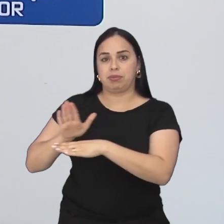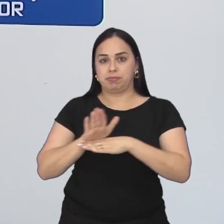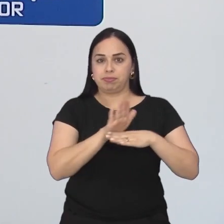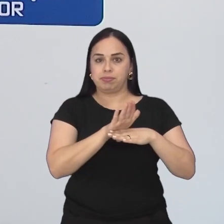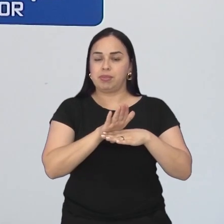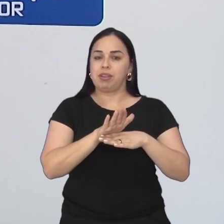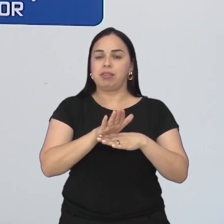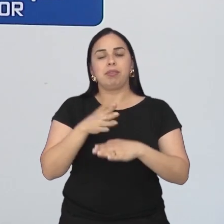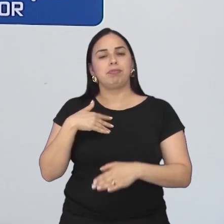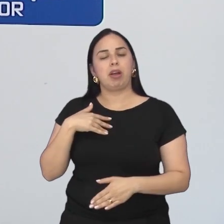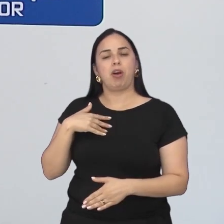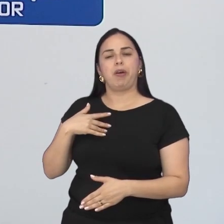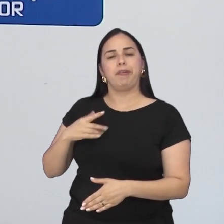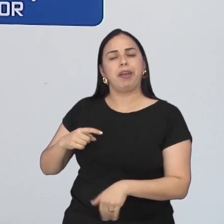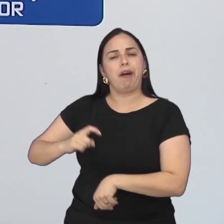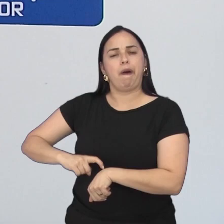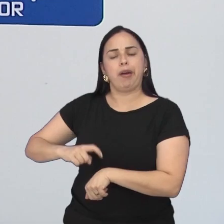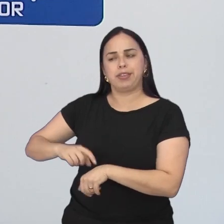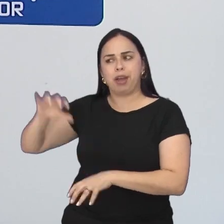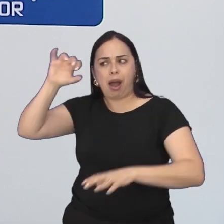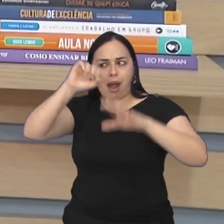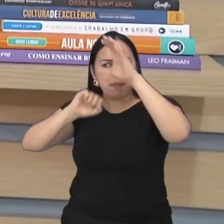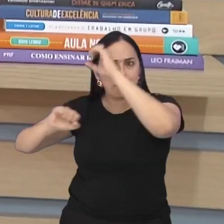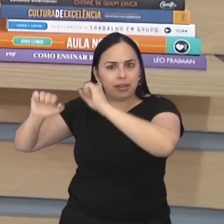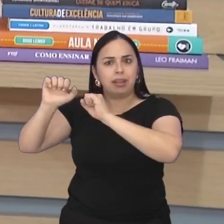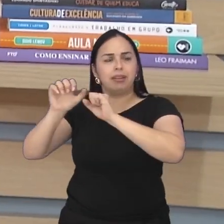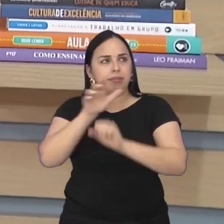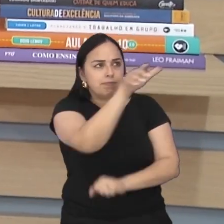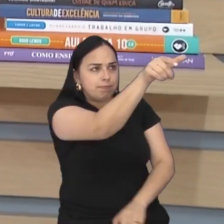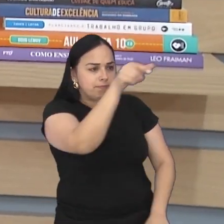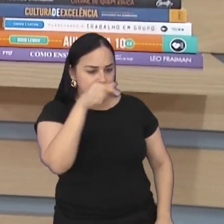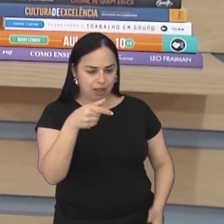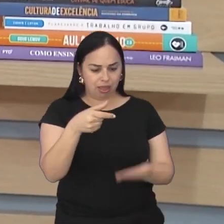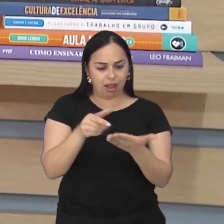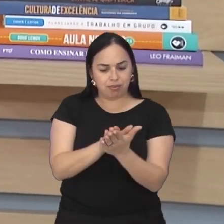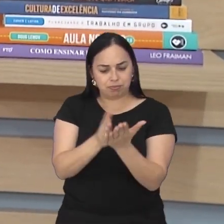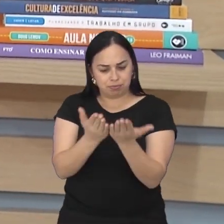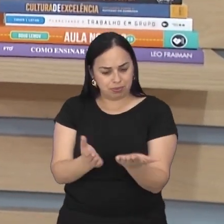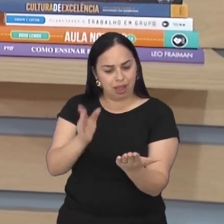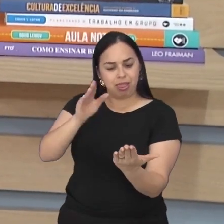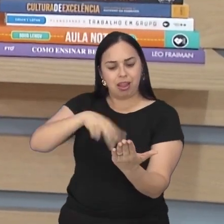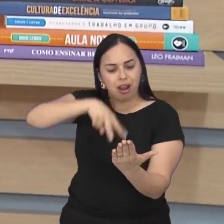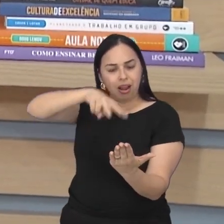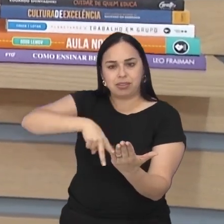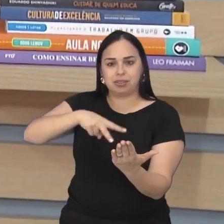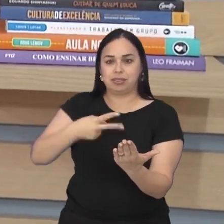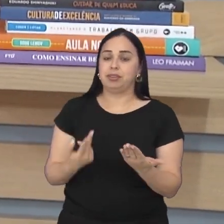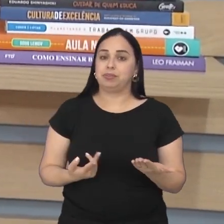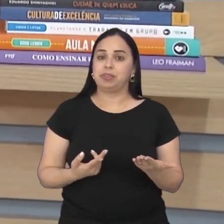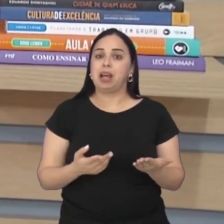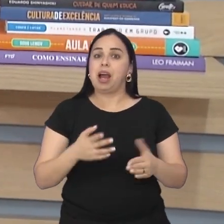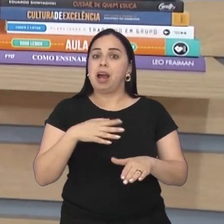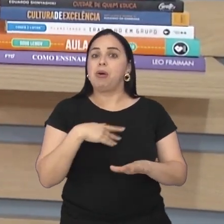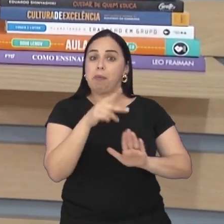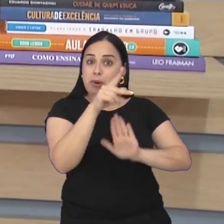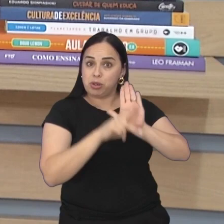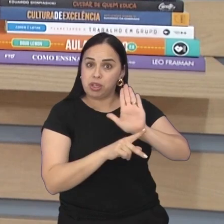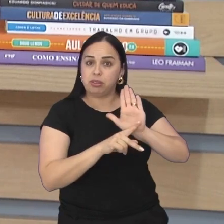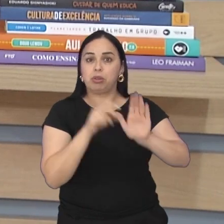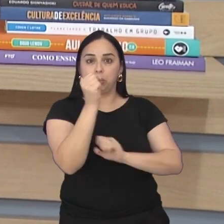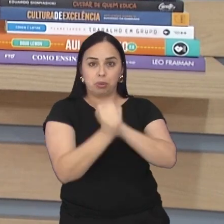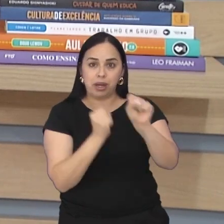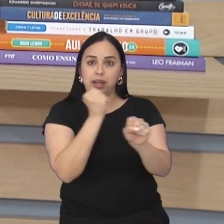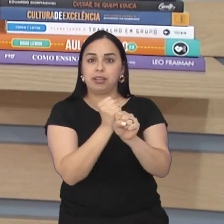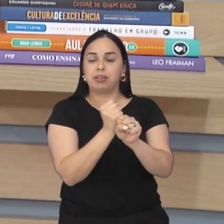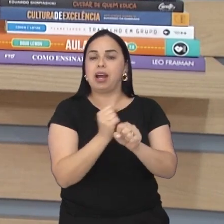ajudar os educadores na hora de se atualizarem. Na verdade, a Biblioteca do Professor é um programa que permite que o professor monte a sua biblioteca.